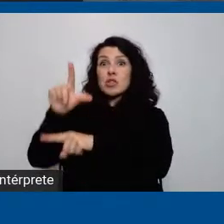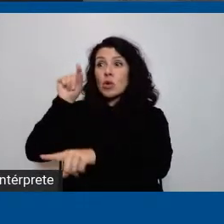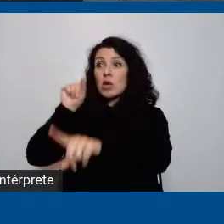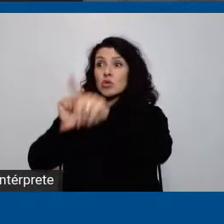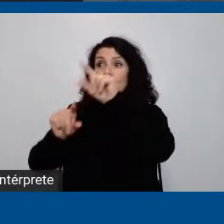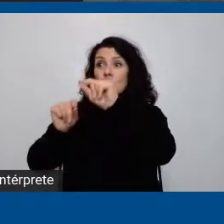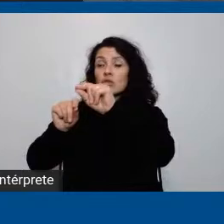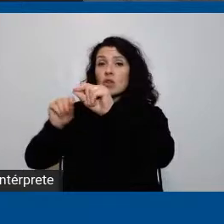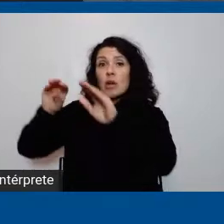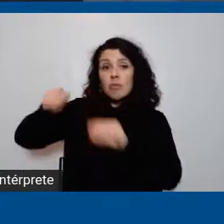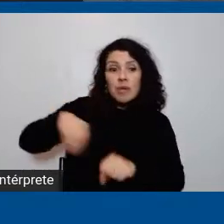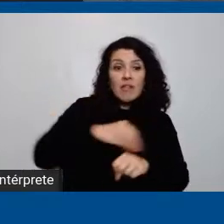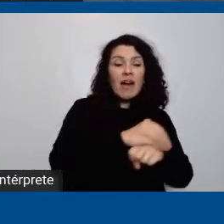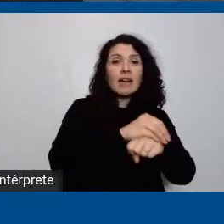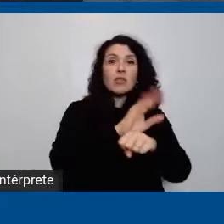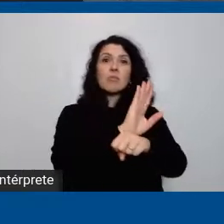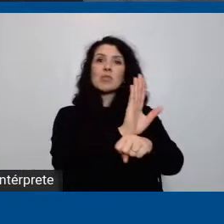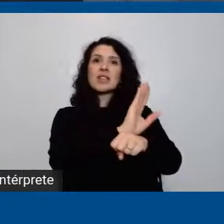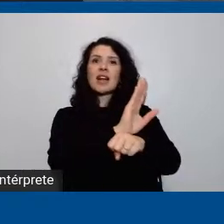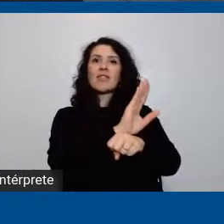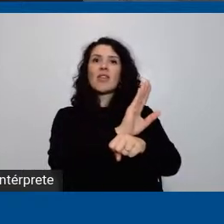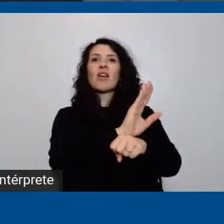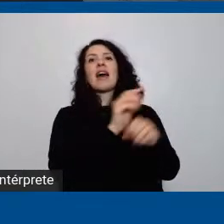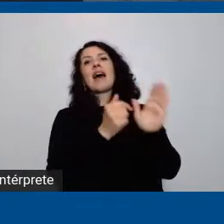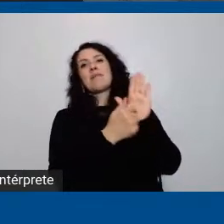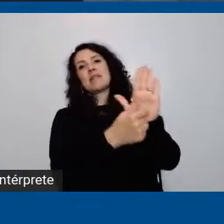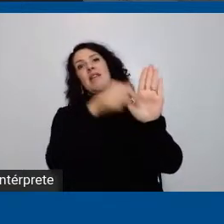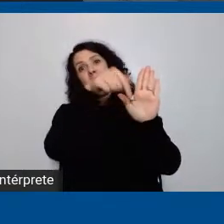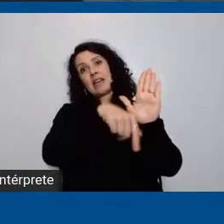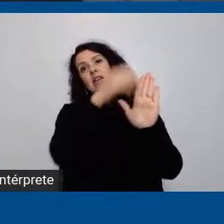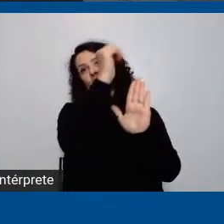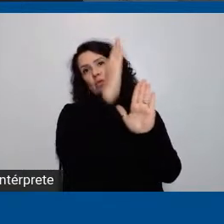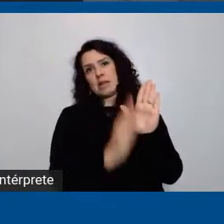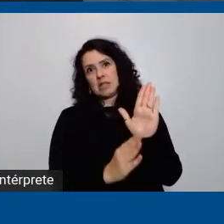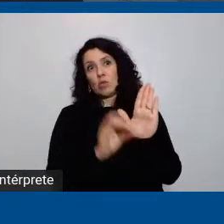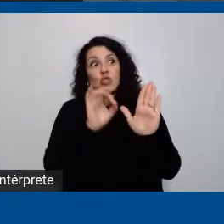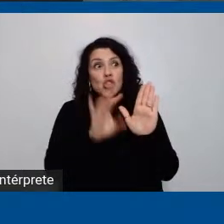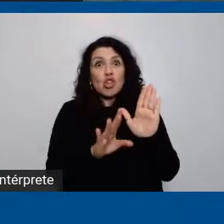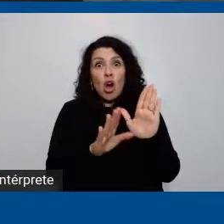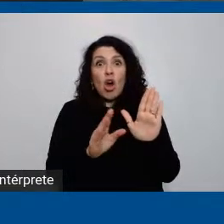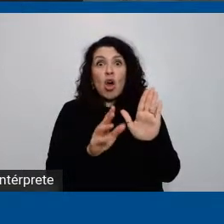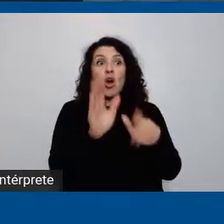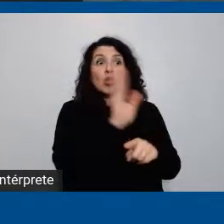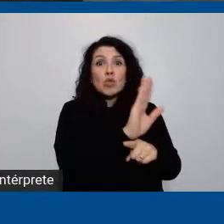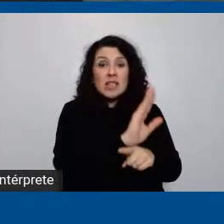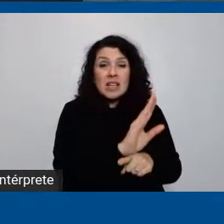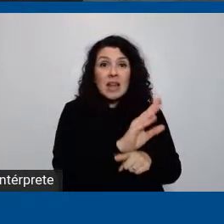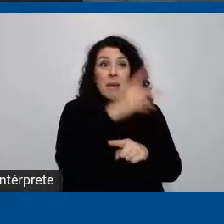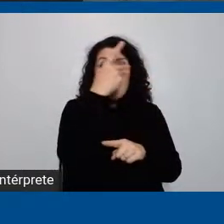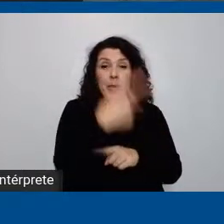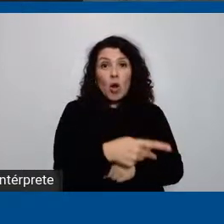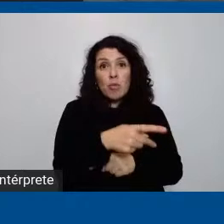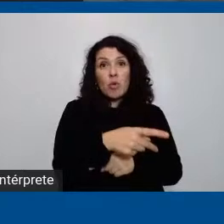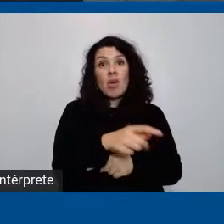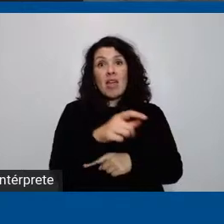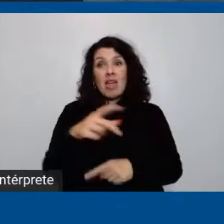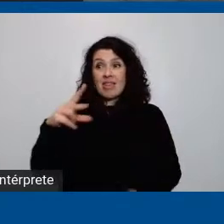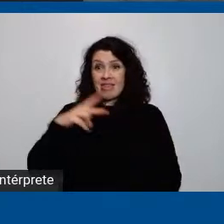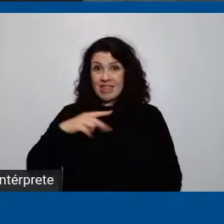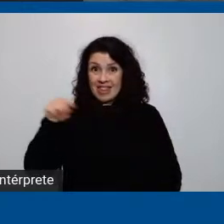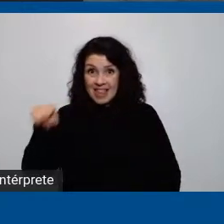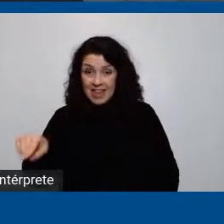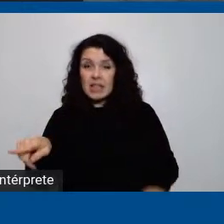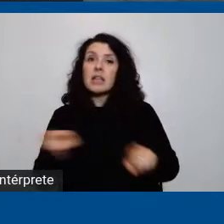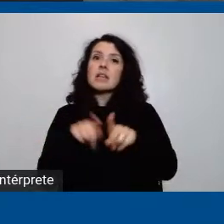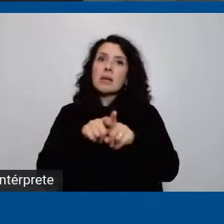Brasil, que eram distribuídos pelos Ferreiros, eram passados não somente no cinema deles, mas em todo o Brasil, né? Então, é muito interessante,